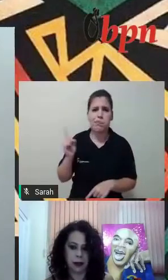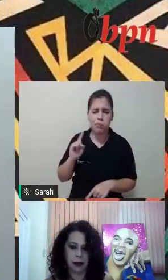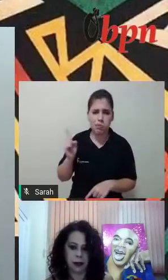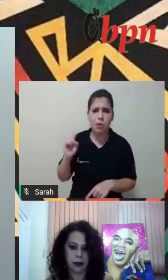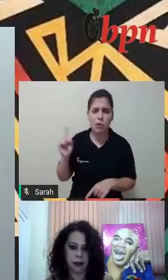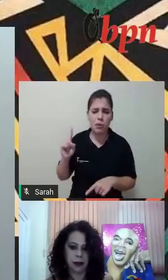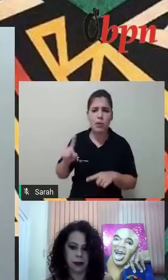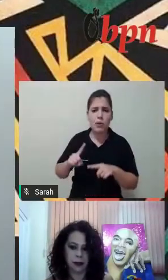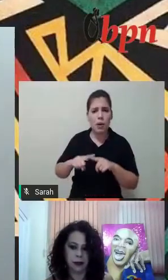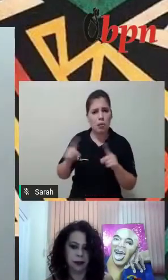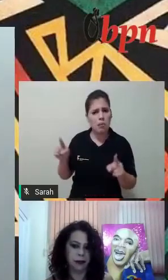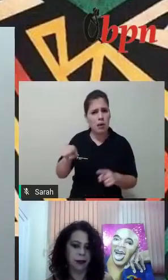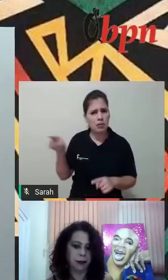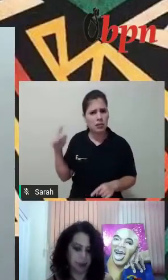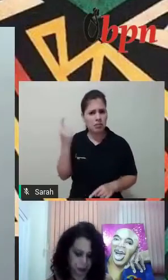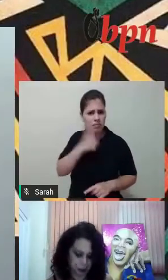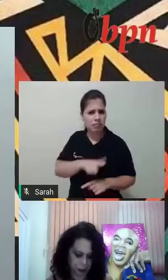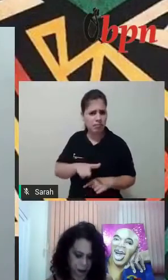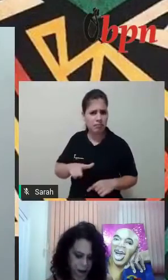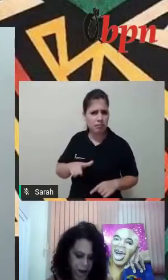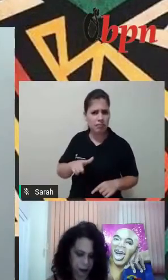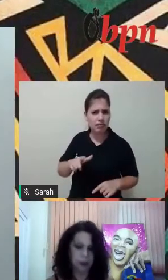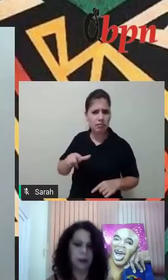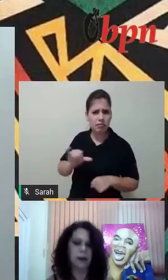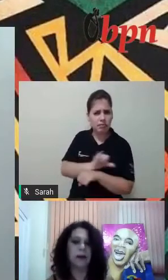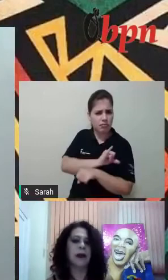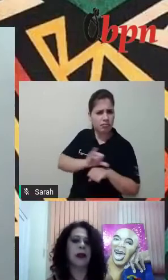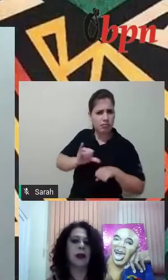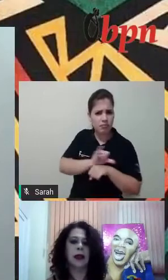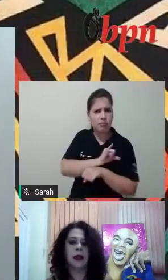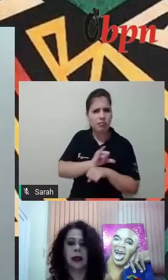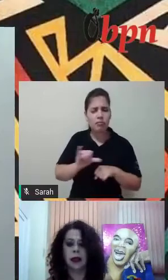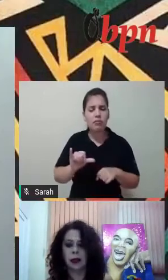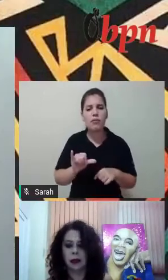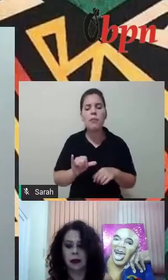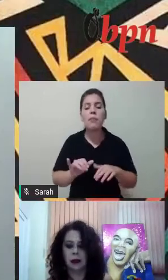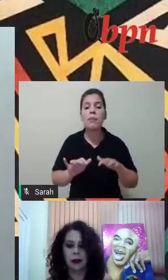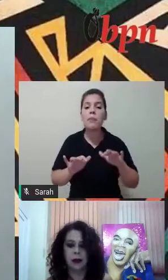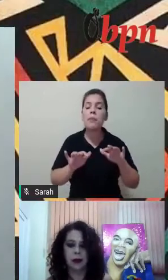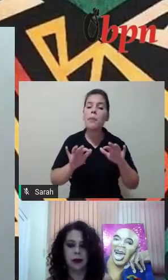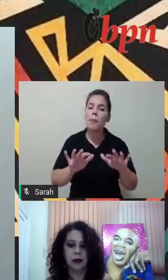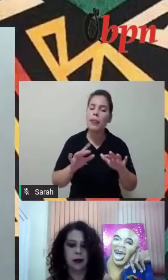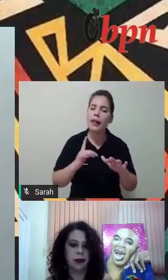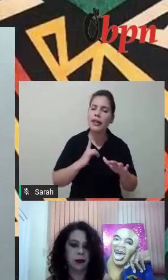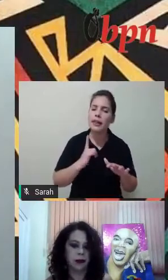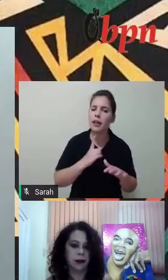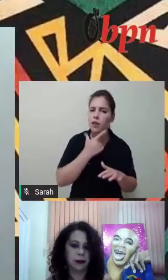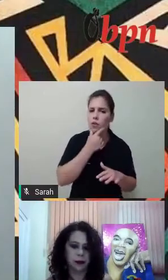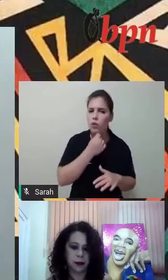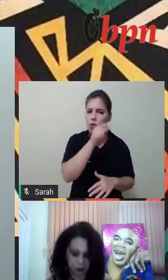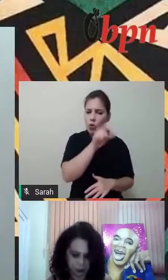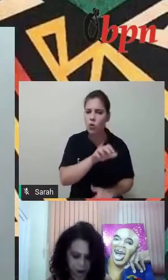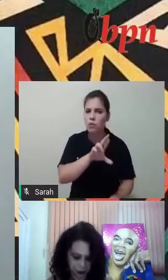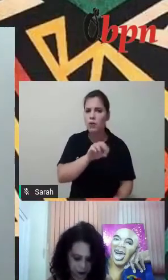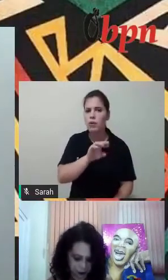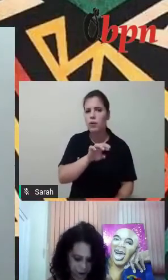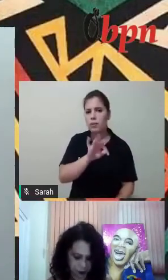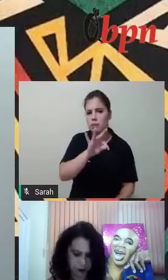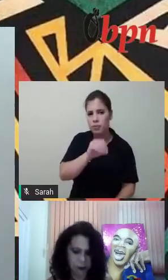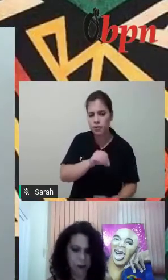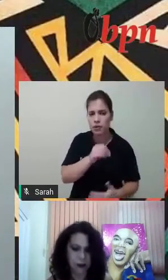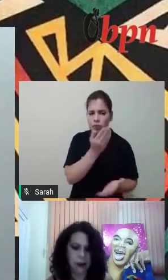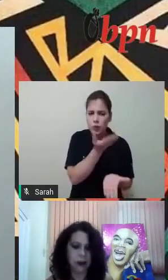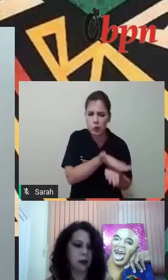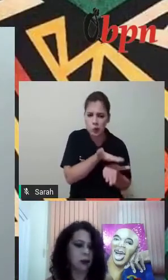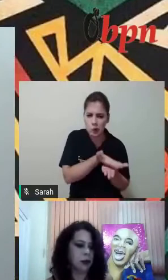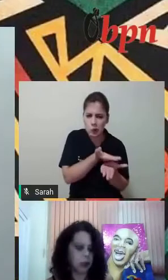na cidade. Há um estudo muito interessante de Robert Sline, em que ele busca a etimologia